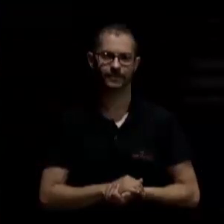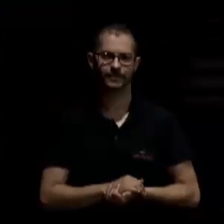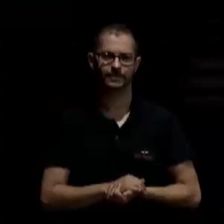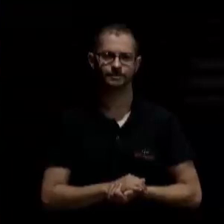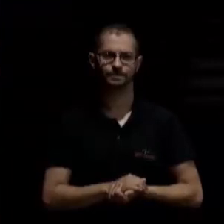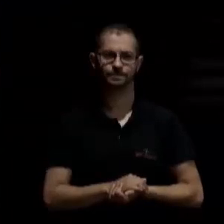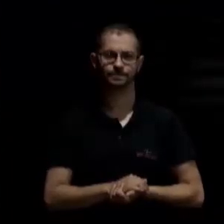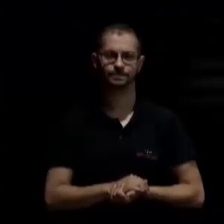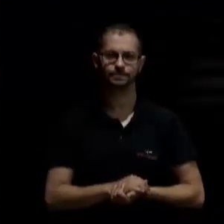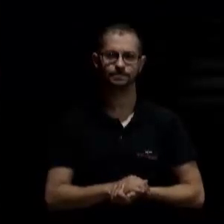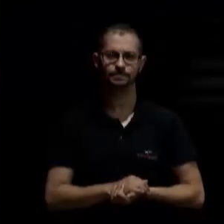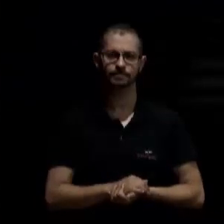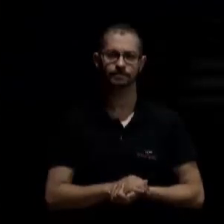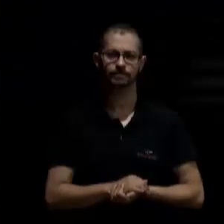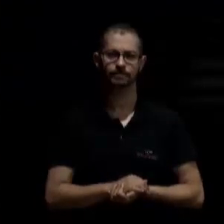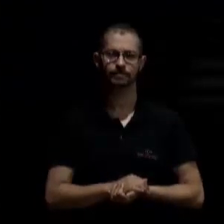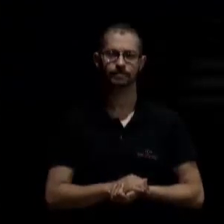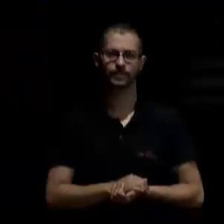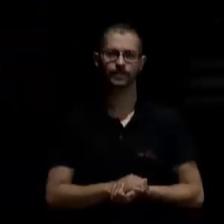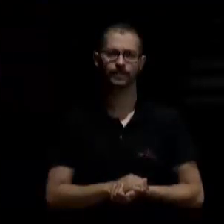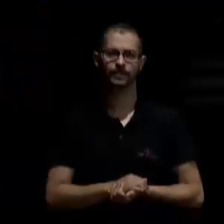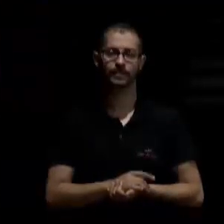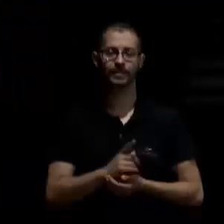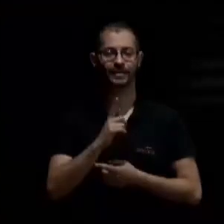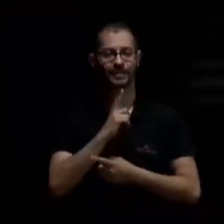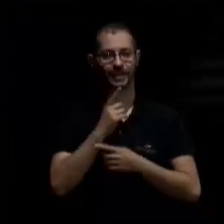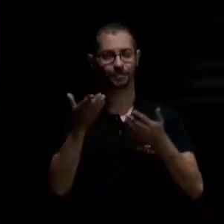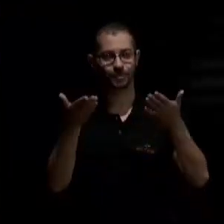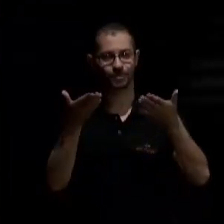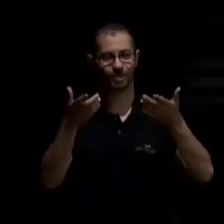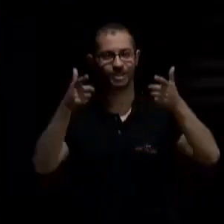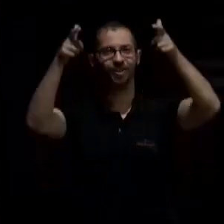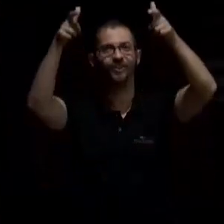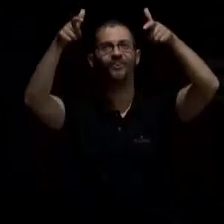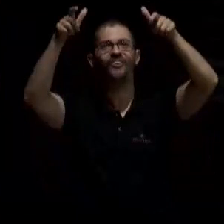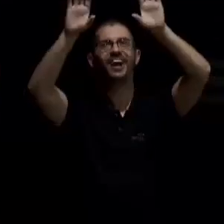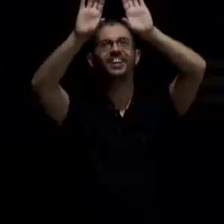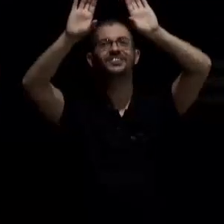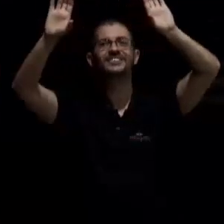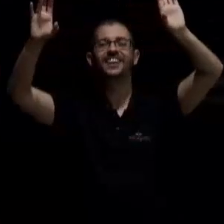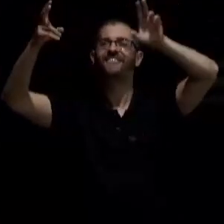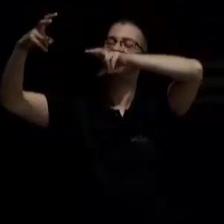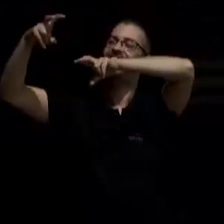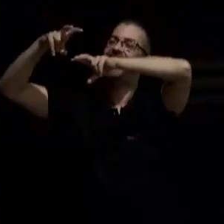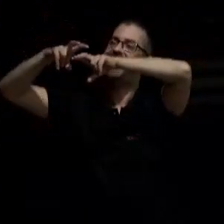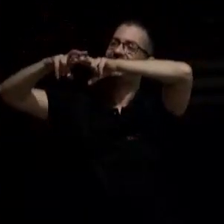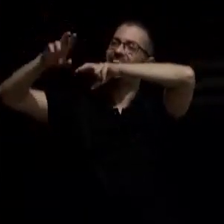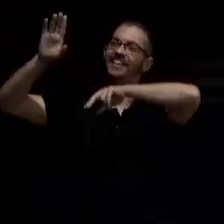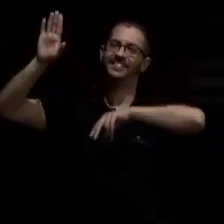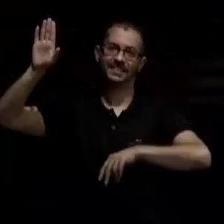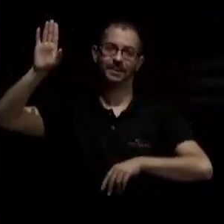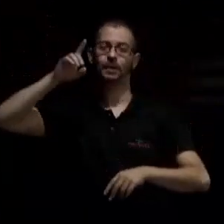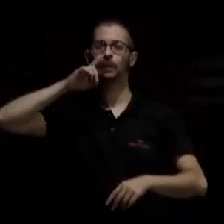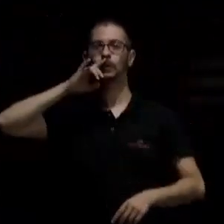Nós temos hoje, no lugar celestial, à destra do Pai, o